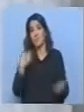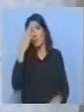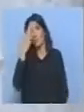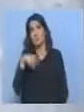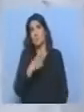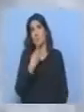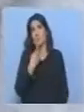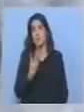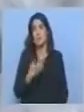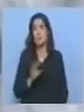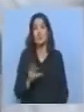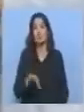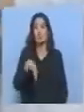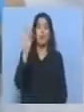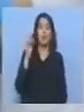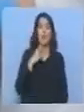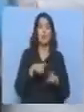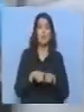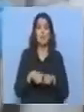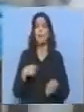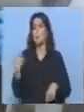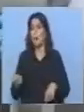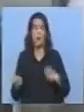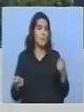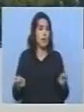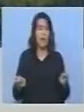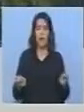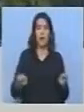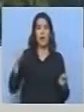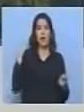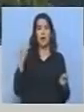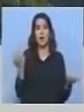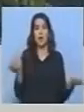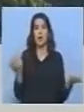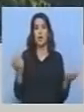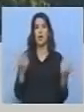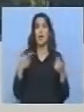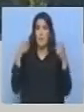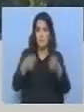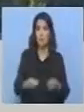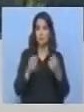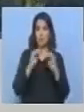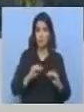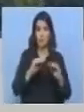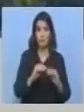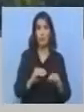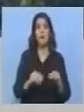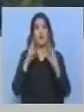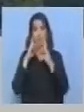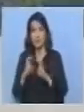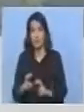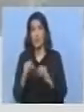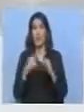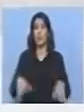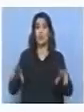percebe a questão é, são de opções políticas, se percebesse que a aposta na educação, a aposta na investigação e na inovação